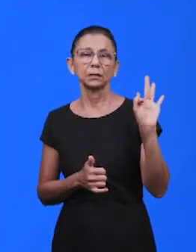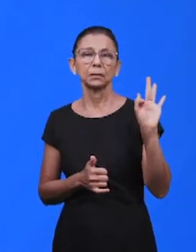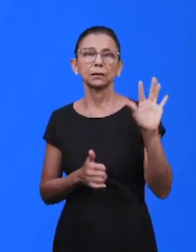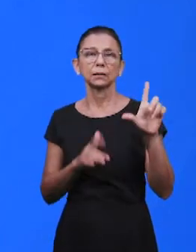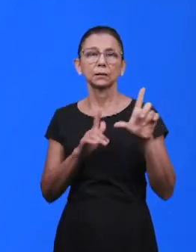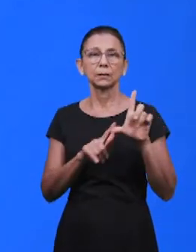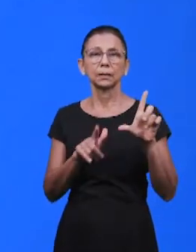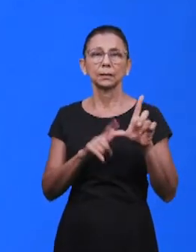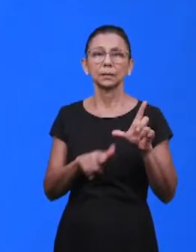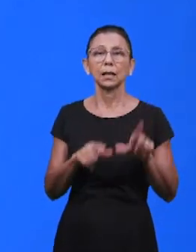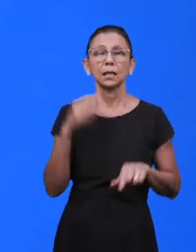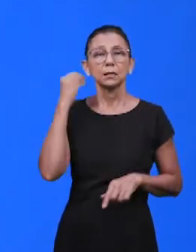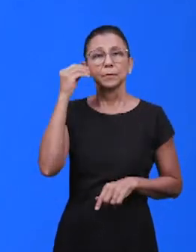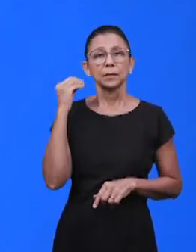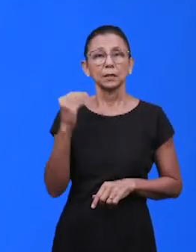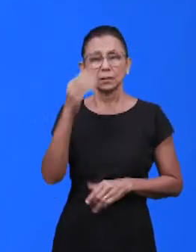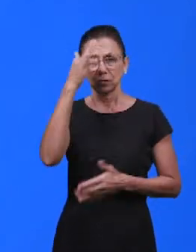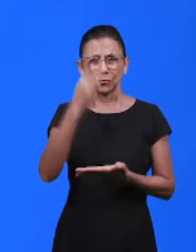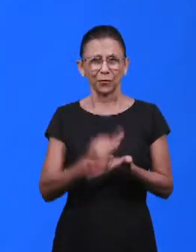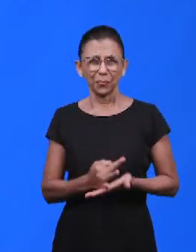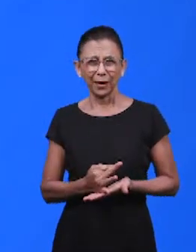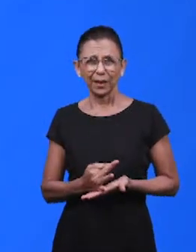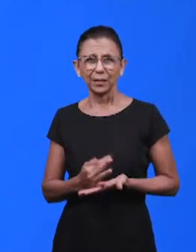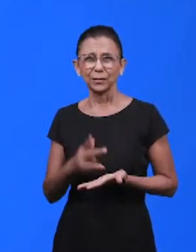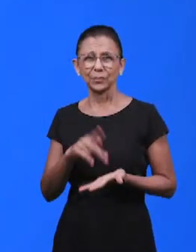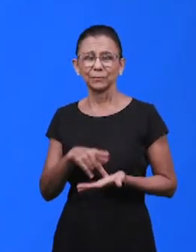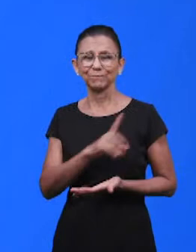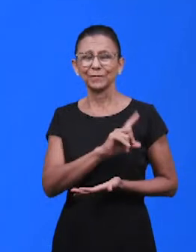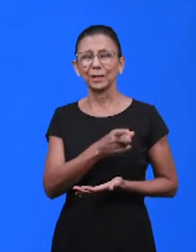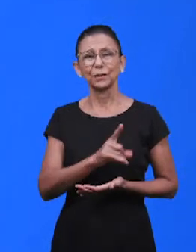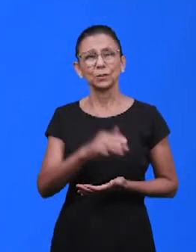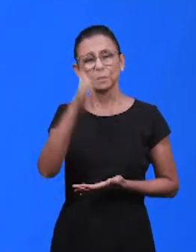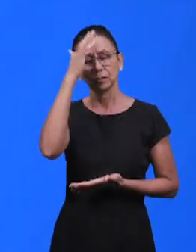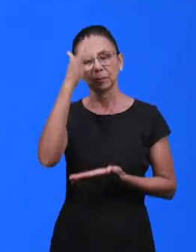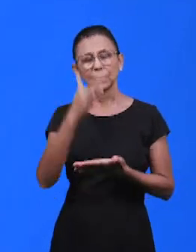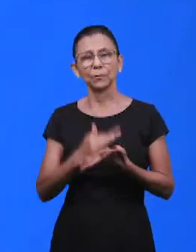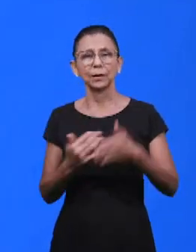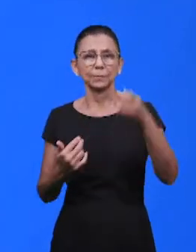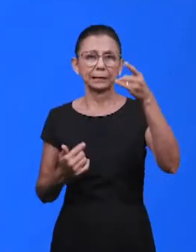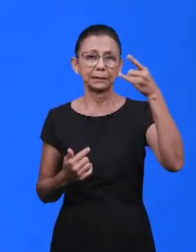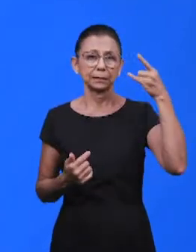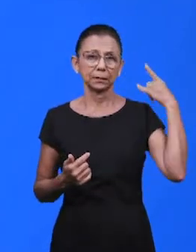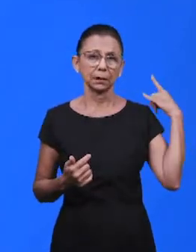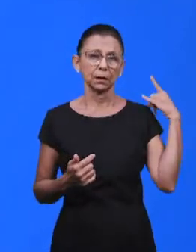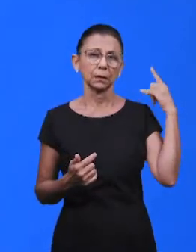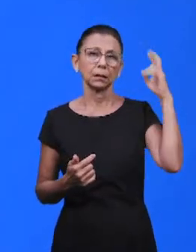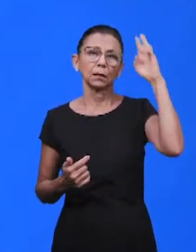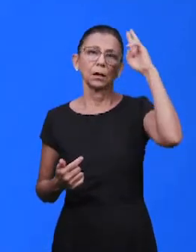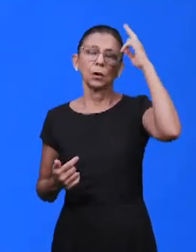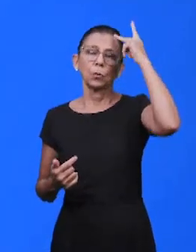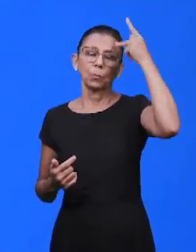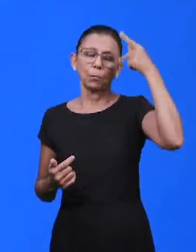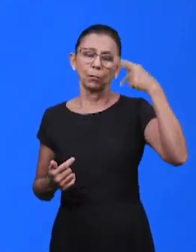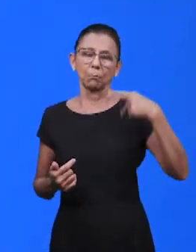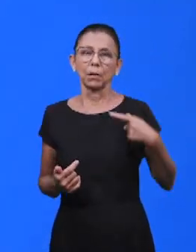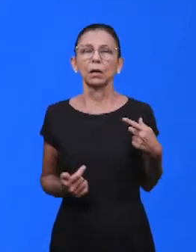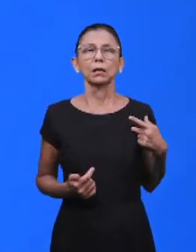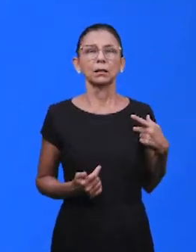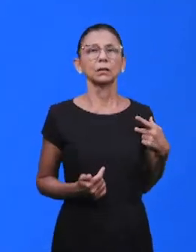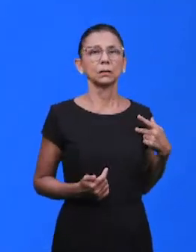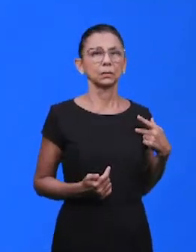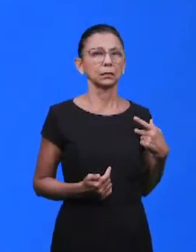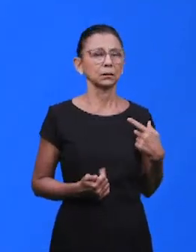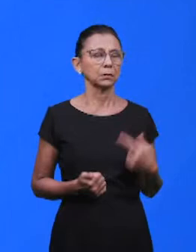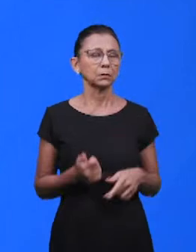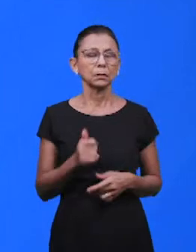a fé verdadeira, mas é com a fé racional. A experiência de fé é aquela fé que vem do homem e não aquela que